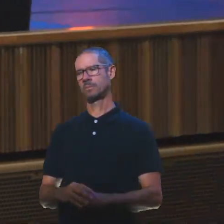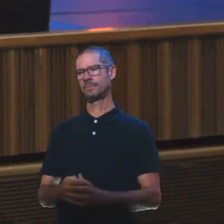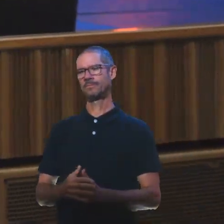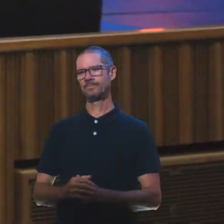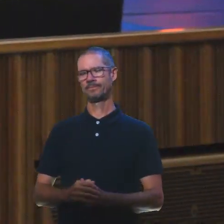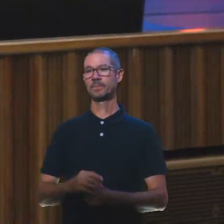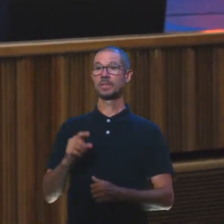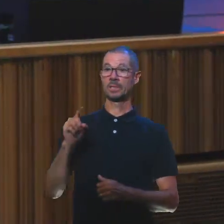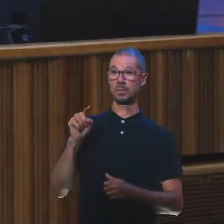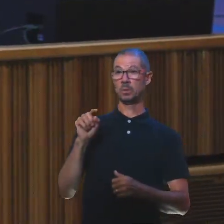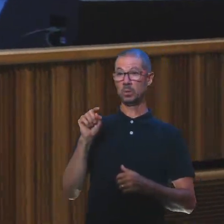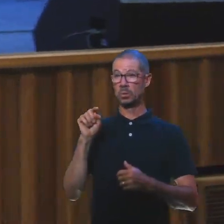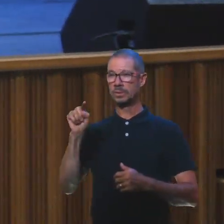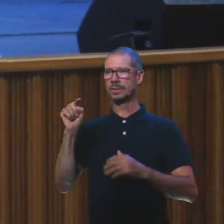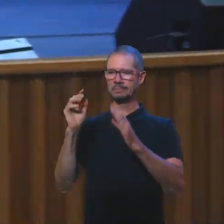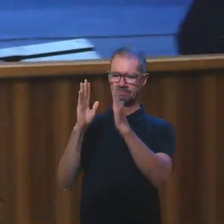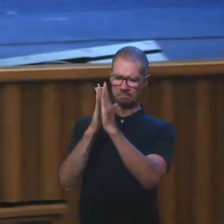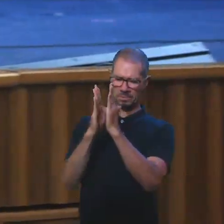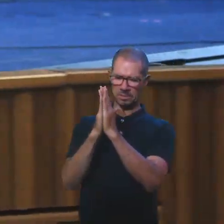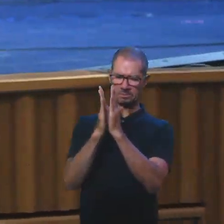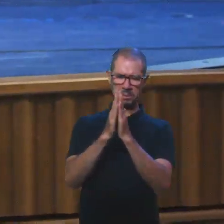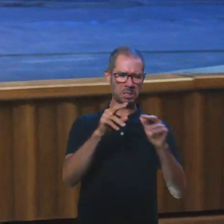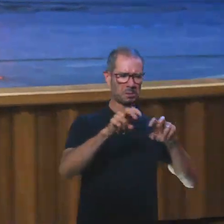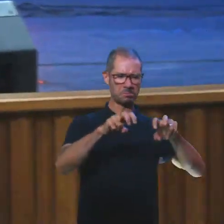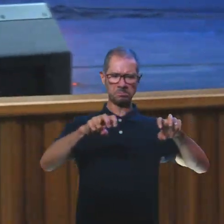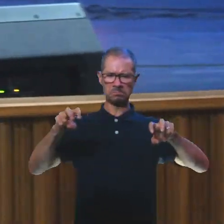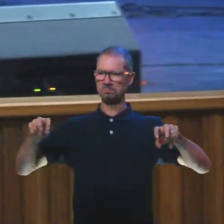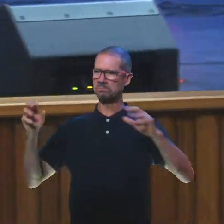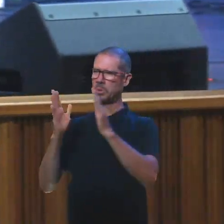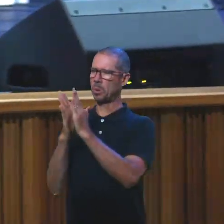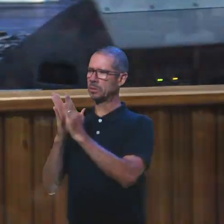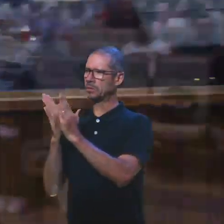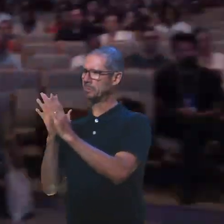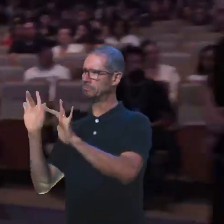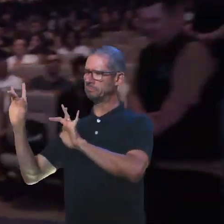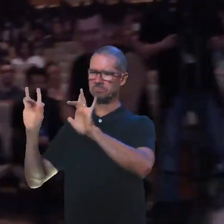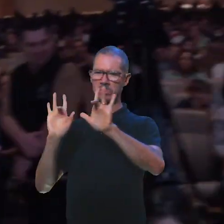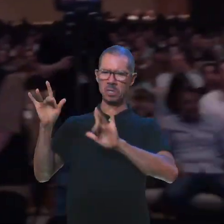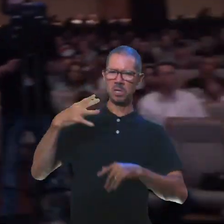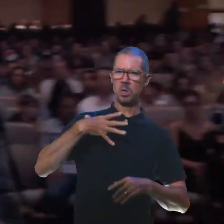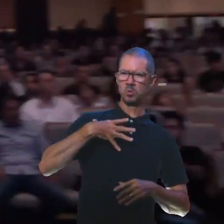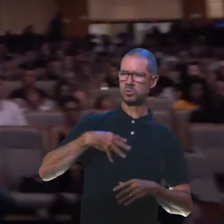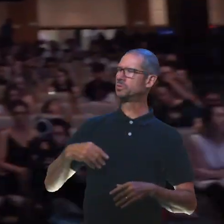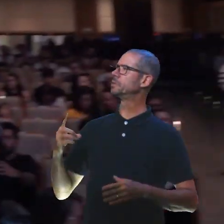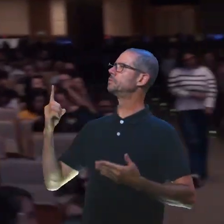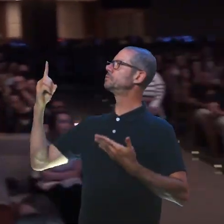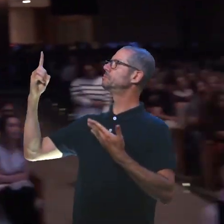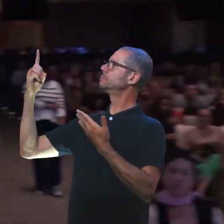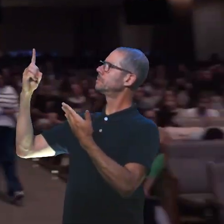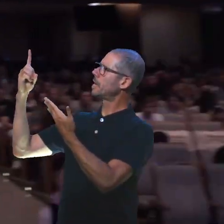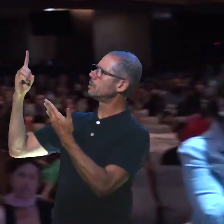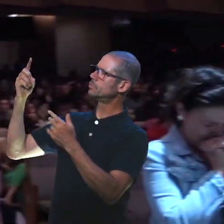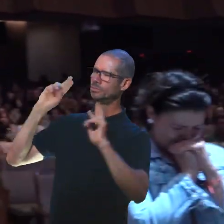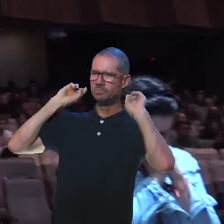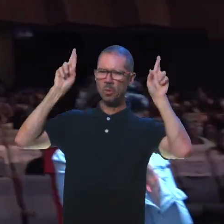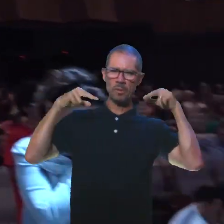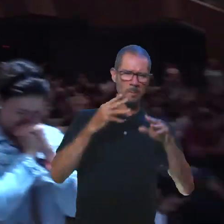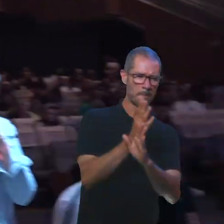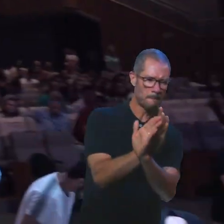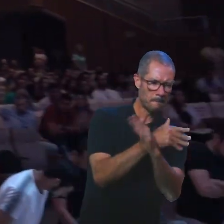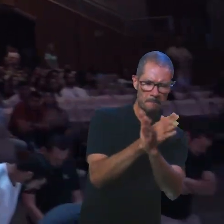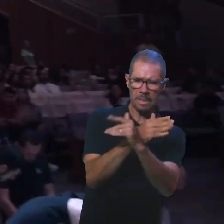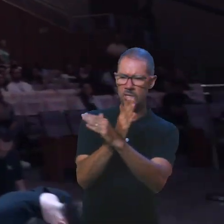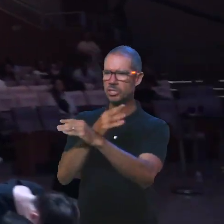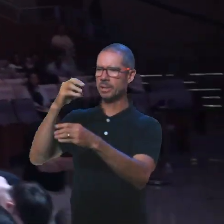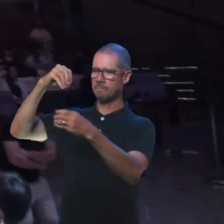Você que está bem, coloque em espírito de oração agora nesse tempo que Deus está trazendo de volta. Os filhos perdidos, ovelhas perdidas dentro de